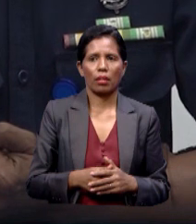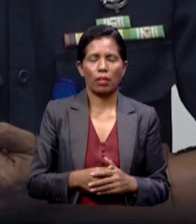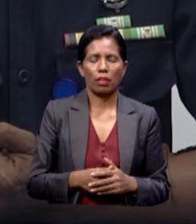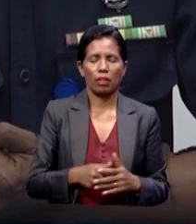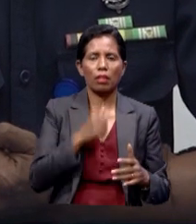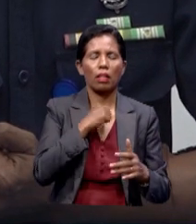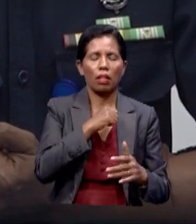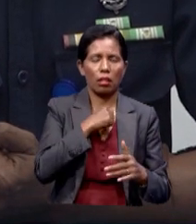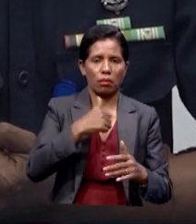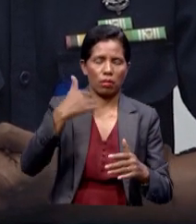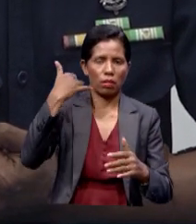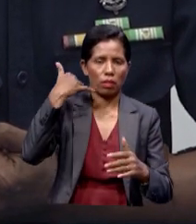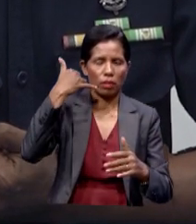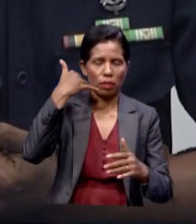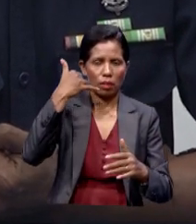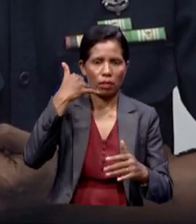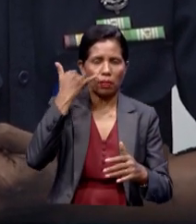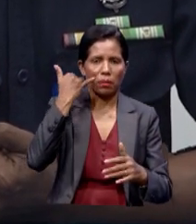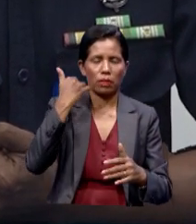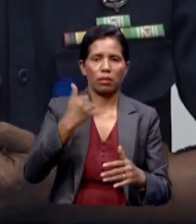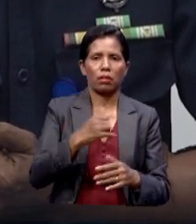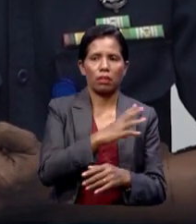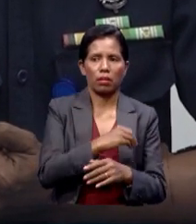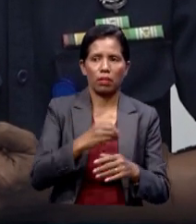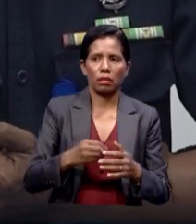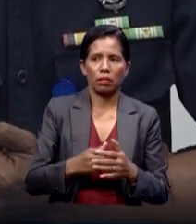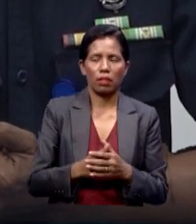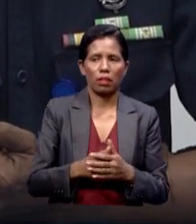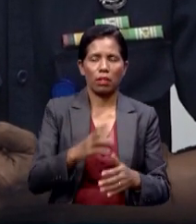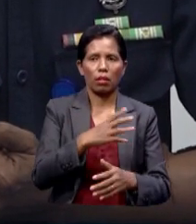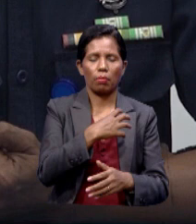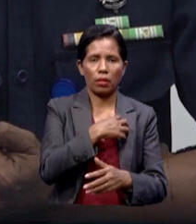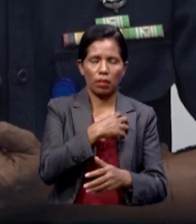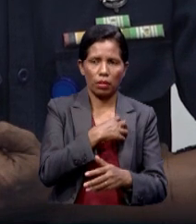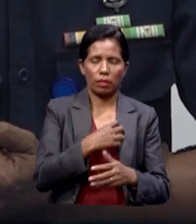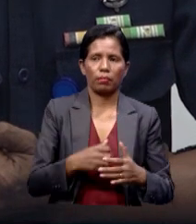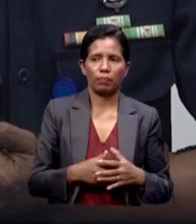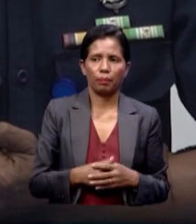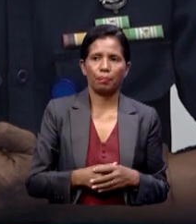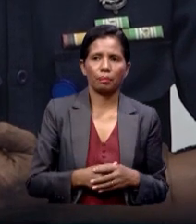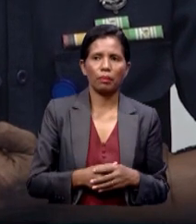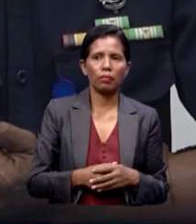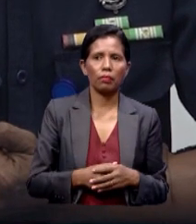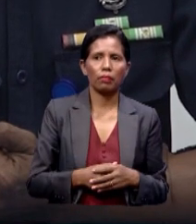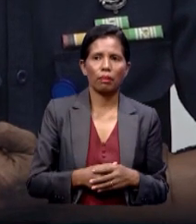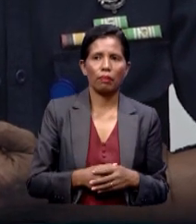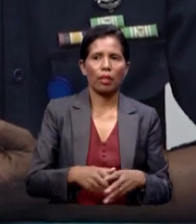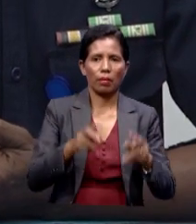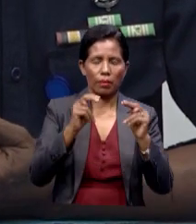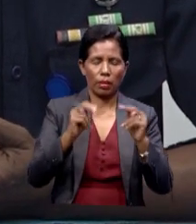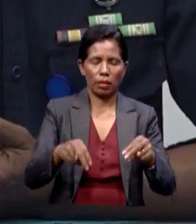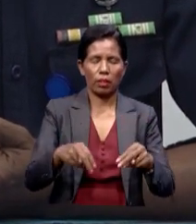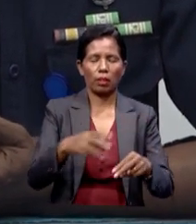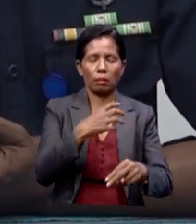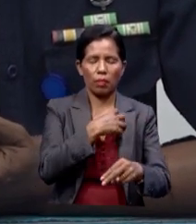hier hier oficial administração da Peniteli até kata que precisa presença polícia na